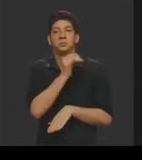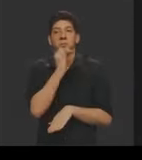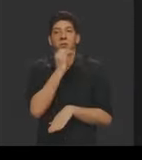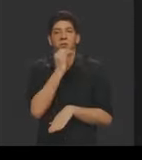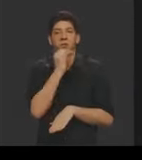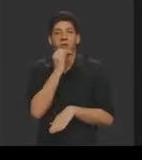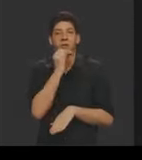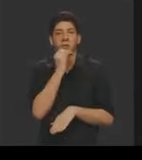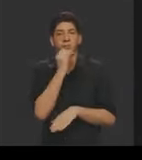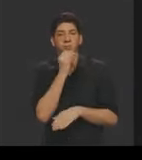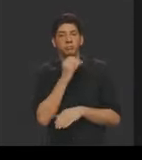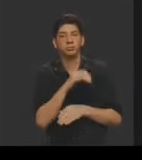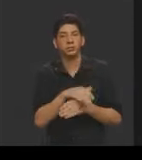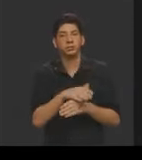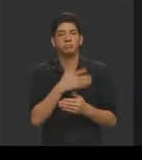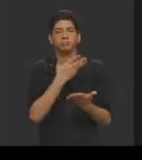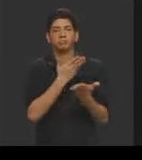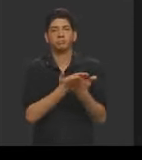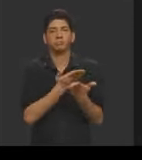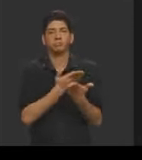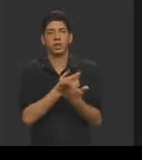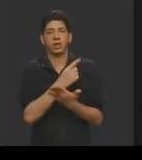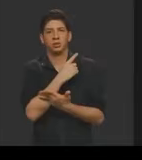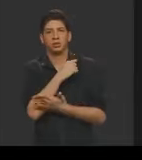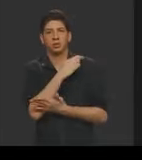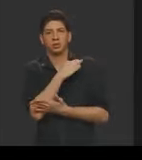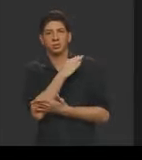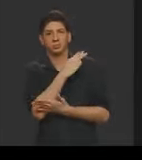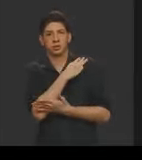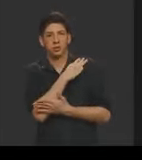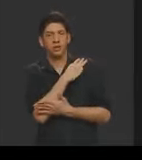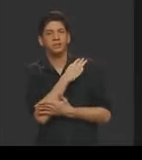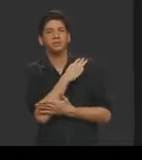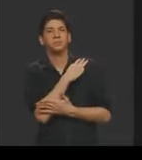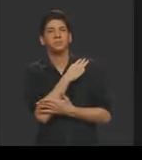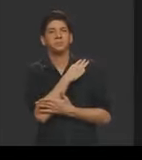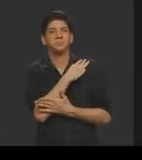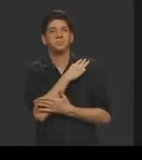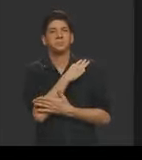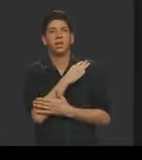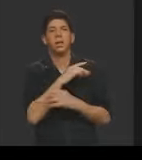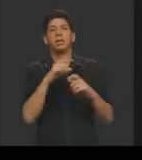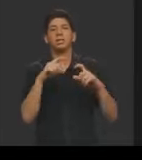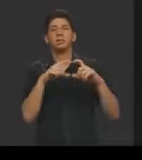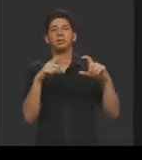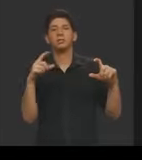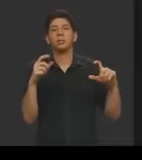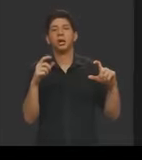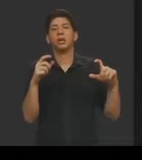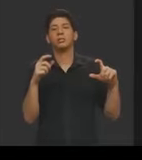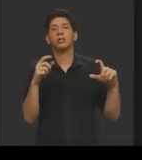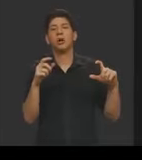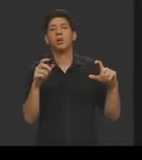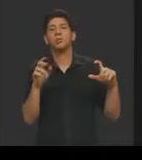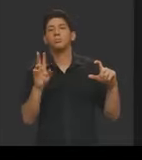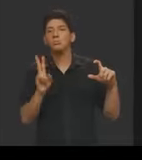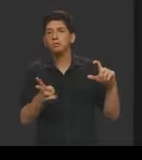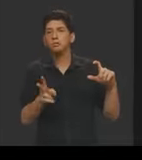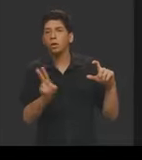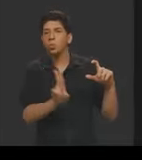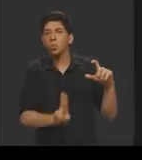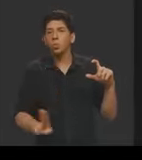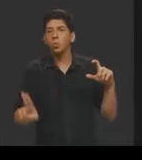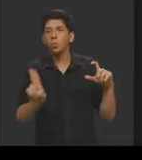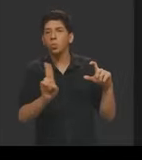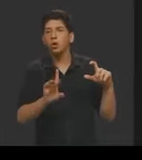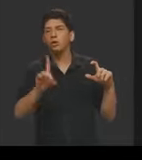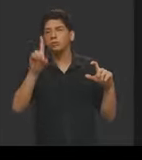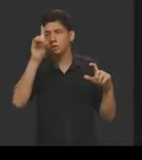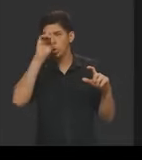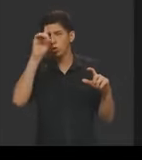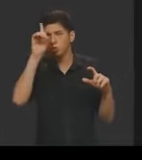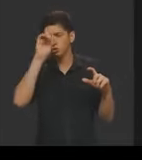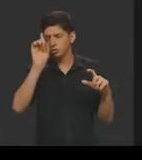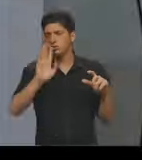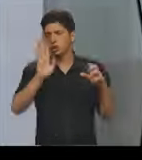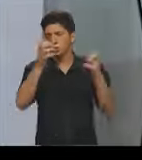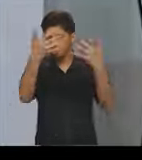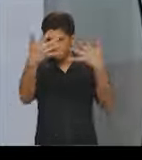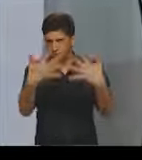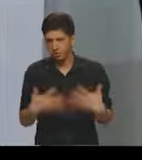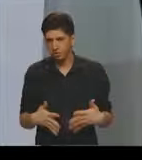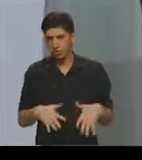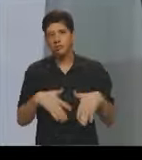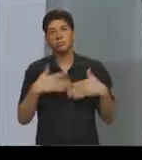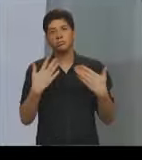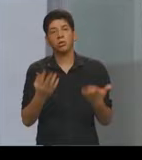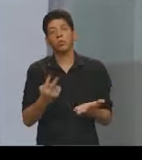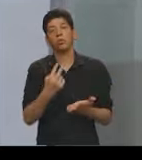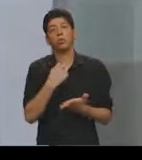lá no ensino médio, né? E são equações muito usadas no nosso dia a dia, conforme eu já falei. Então,